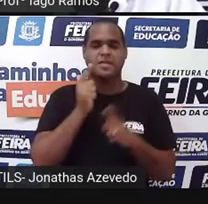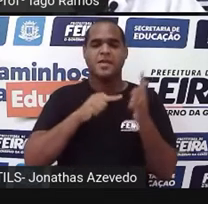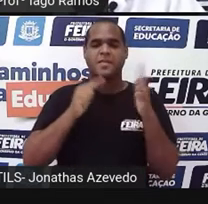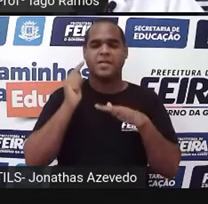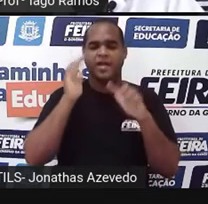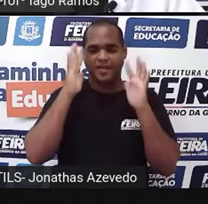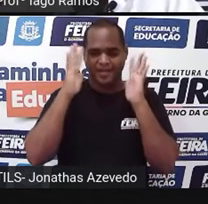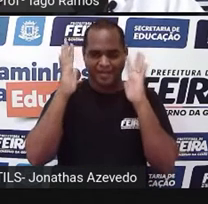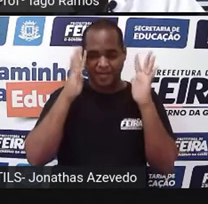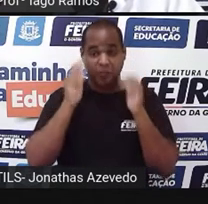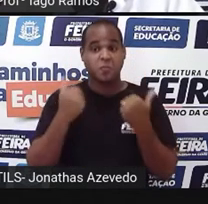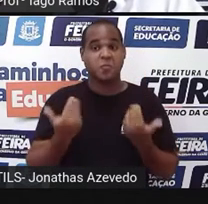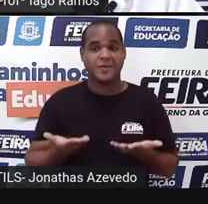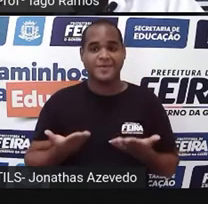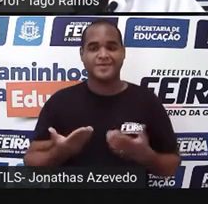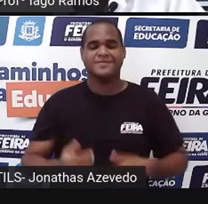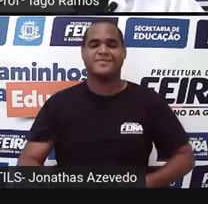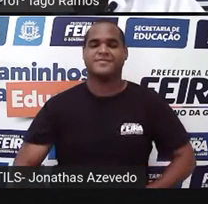imaginar